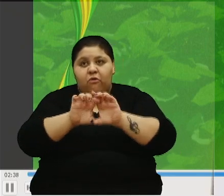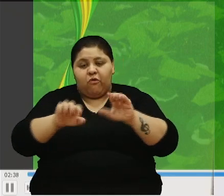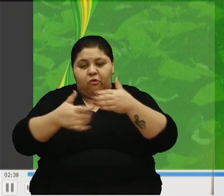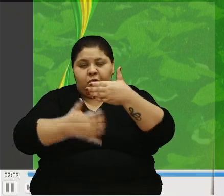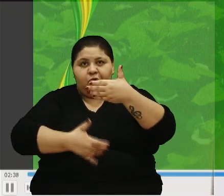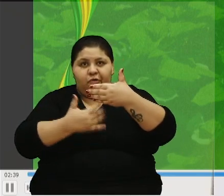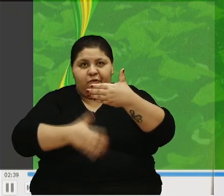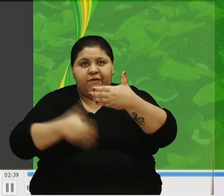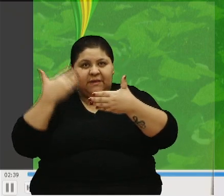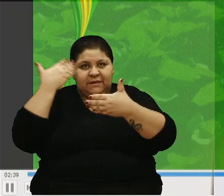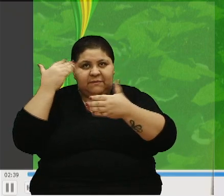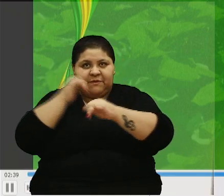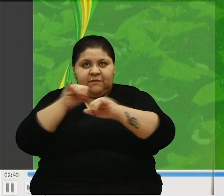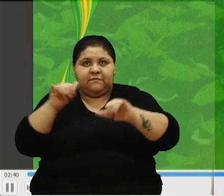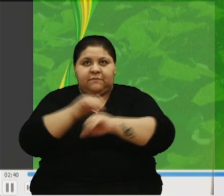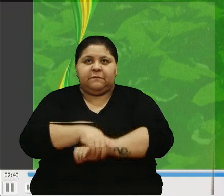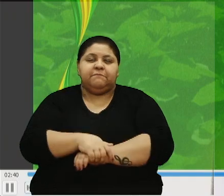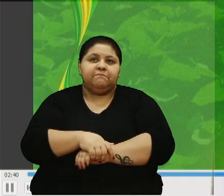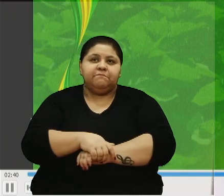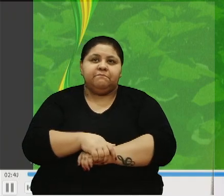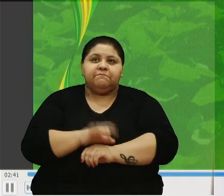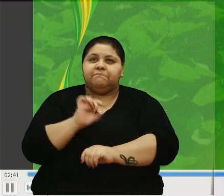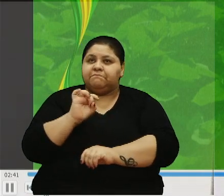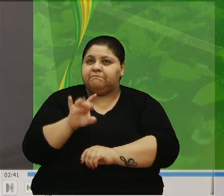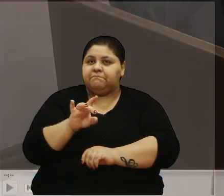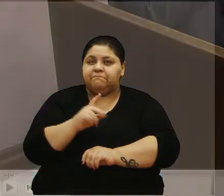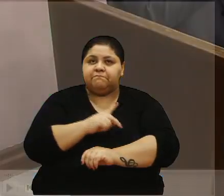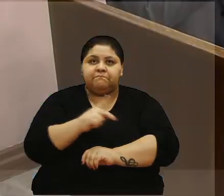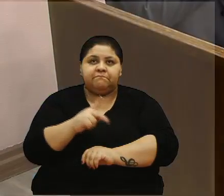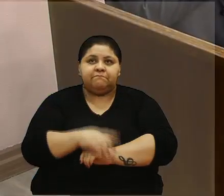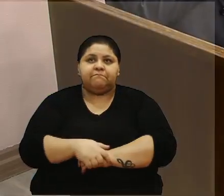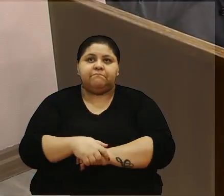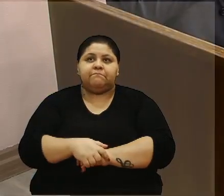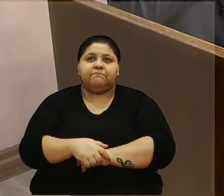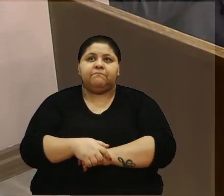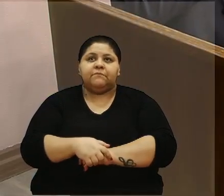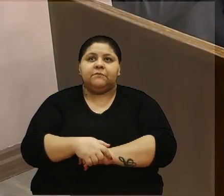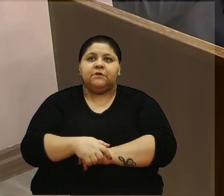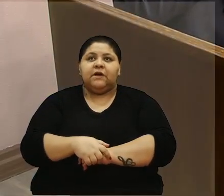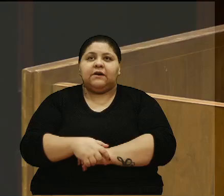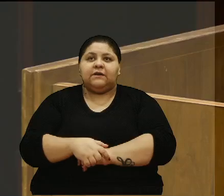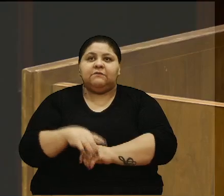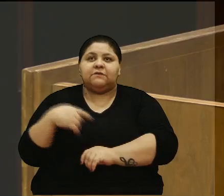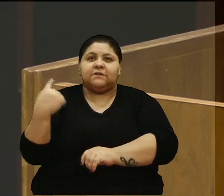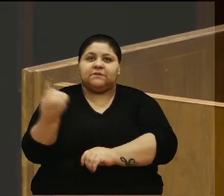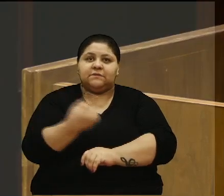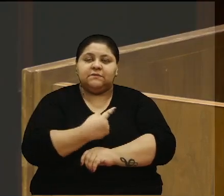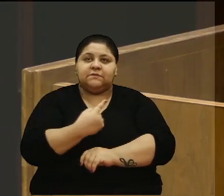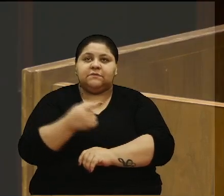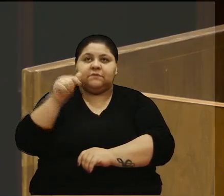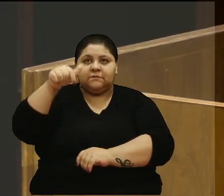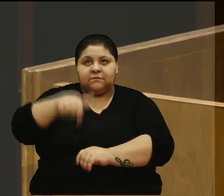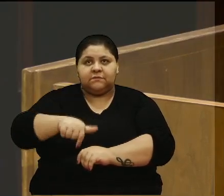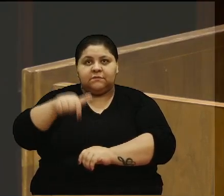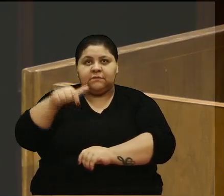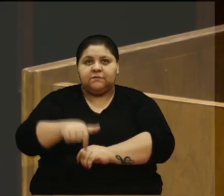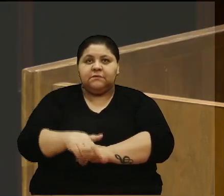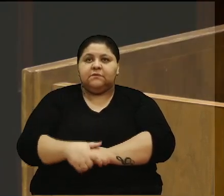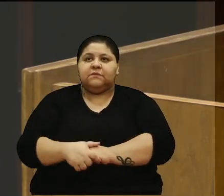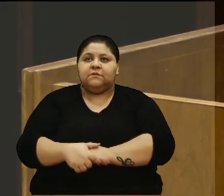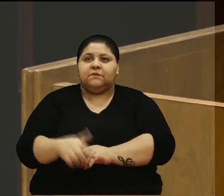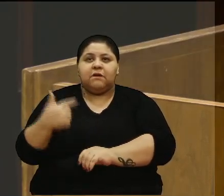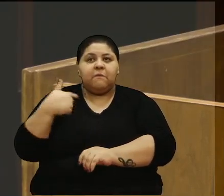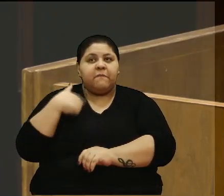você sabia sobre isso. Era isso, senhor presidente e nobres pares. E aqui eu deixo o